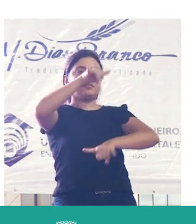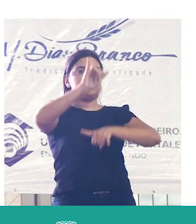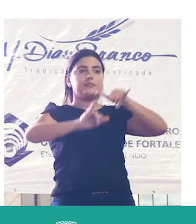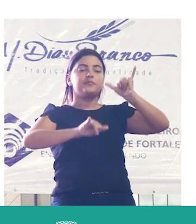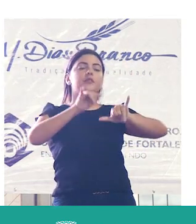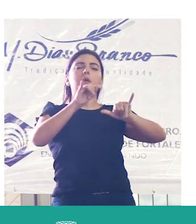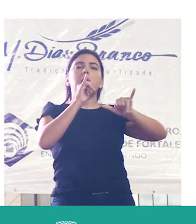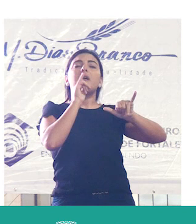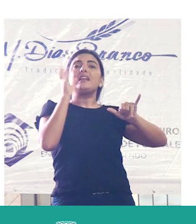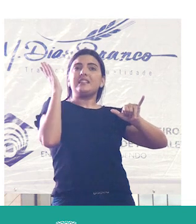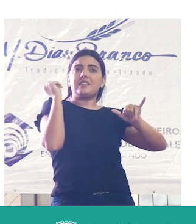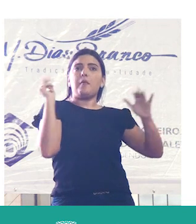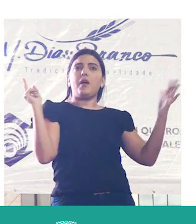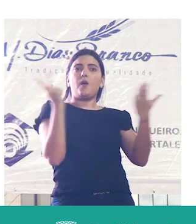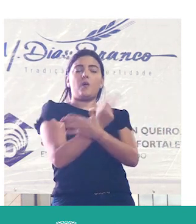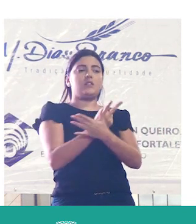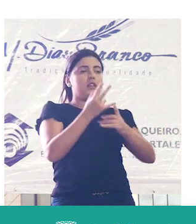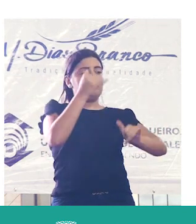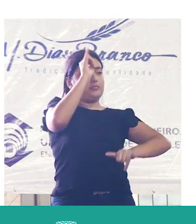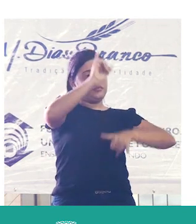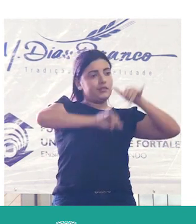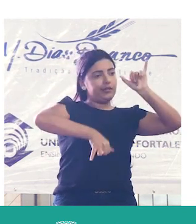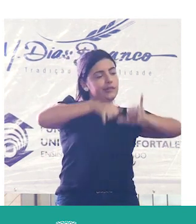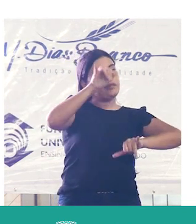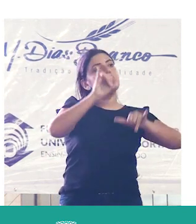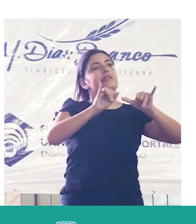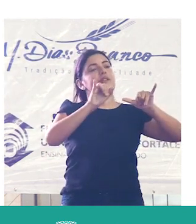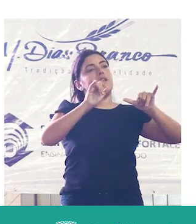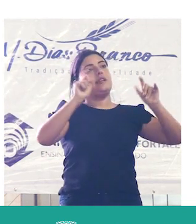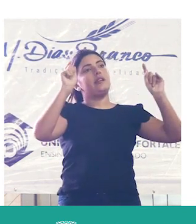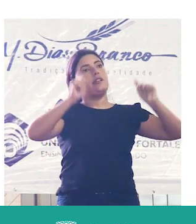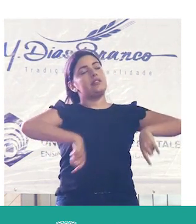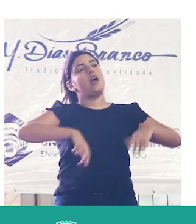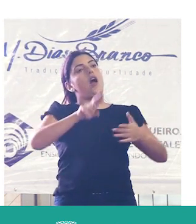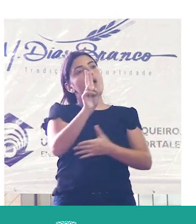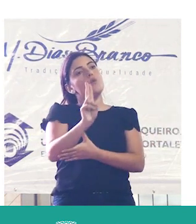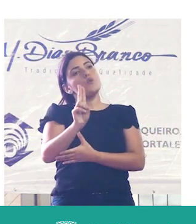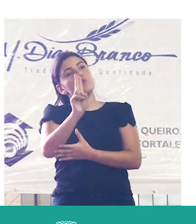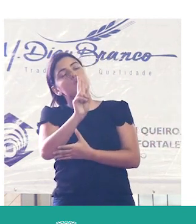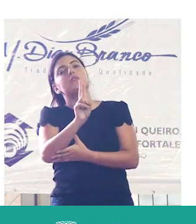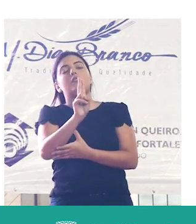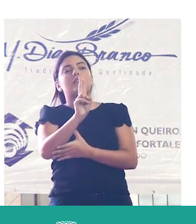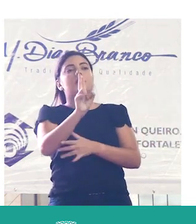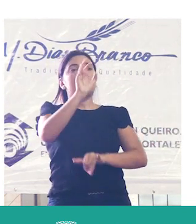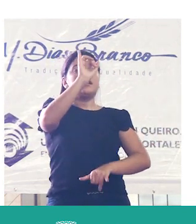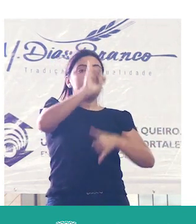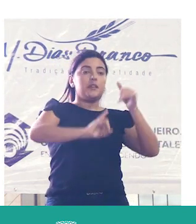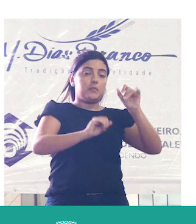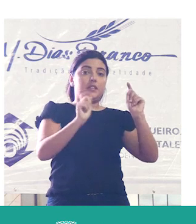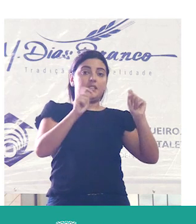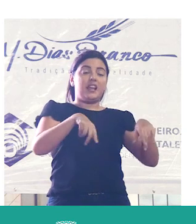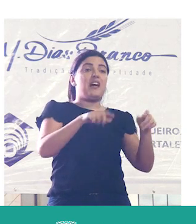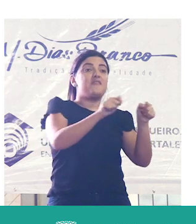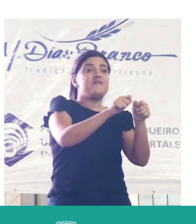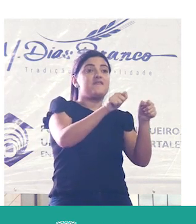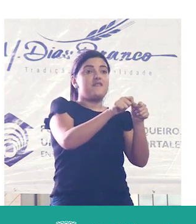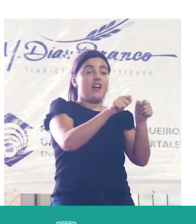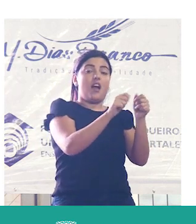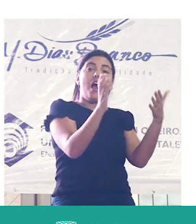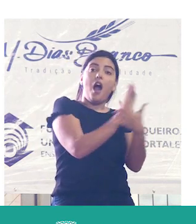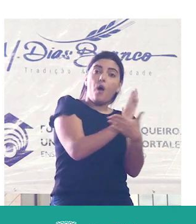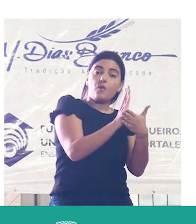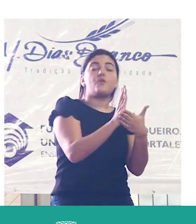que durante uma reação química, substâncias químicas são consumidas e substâncias químicas são produzidas.